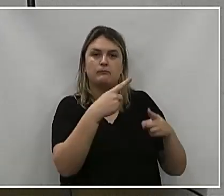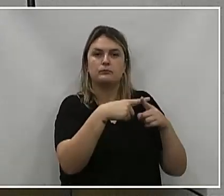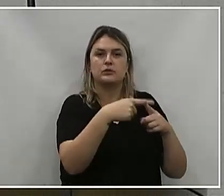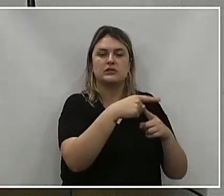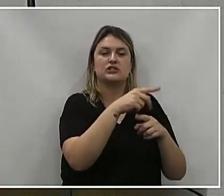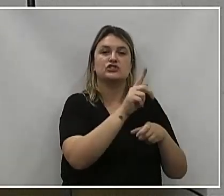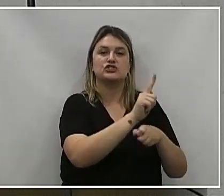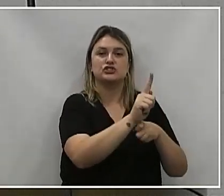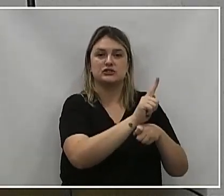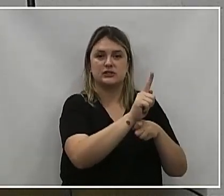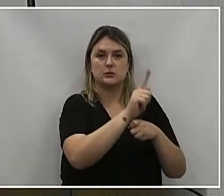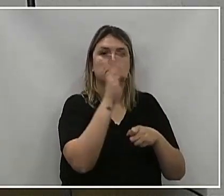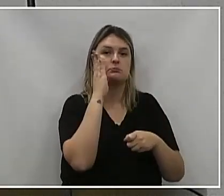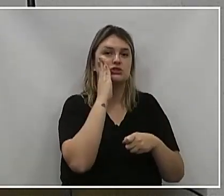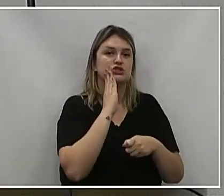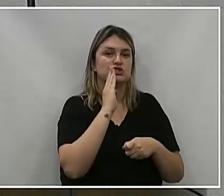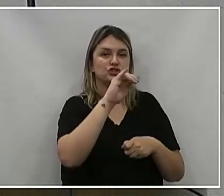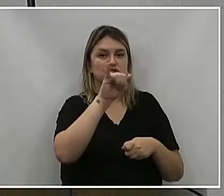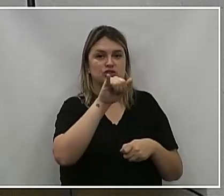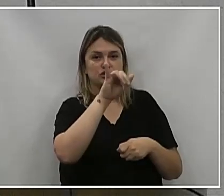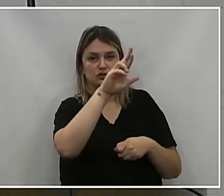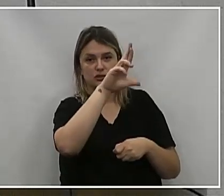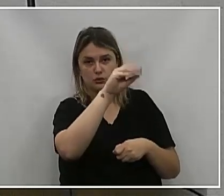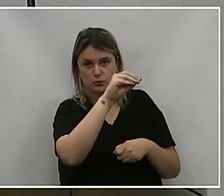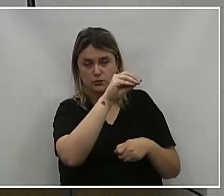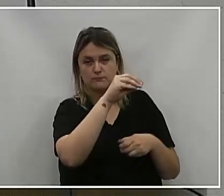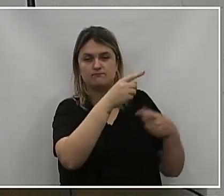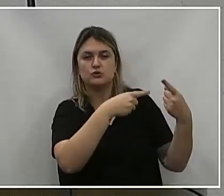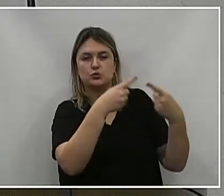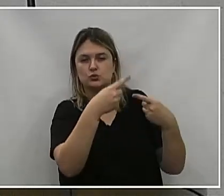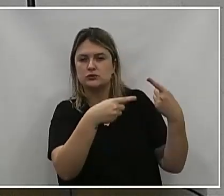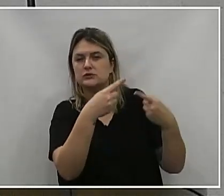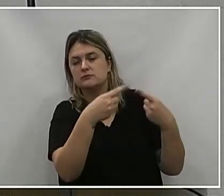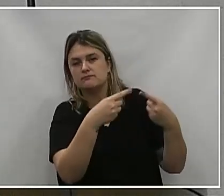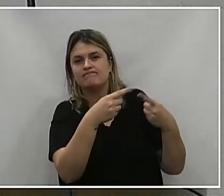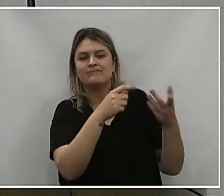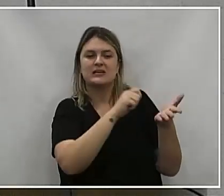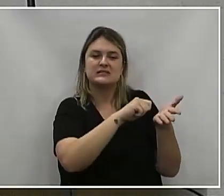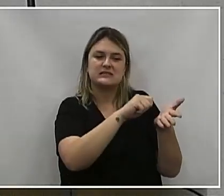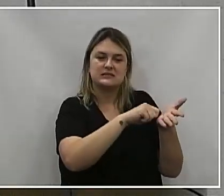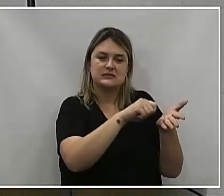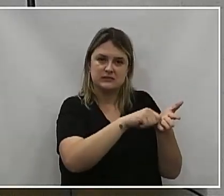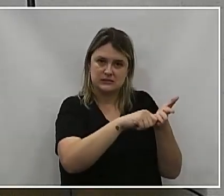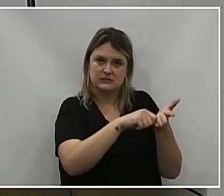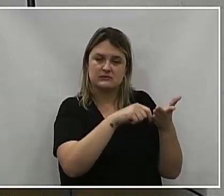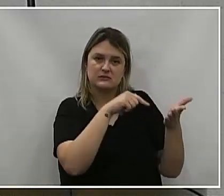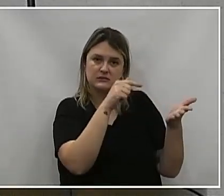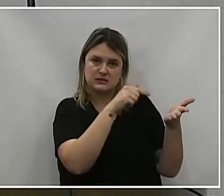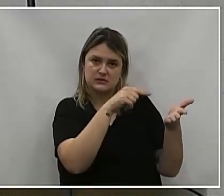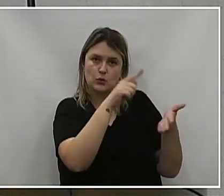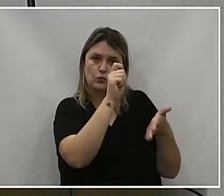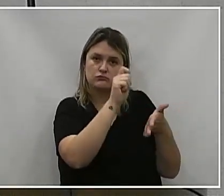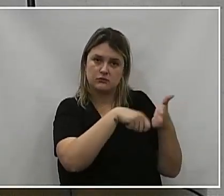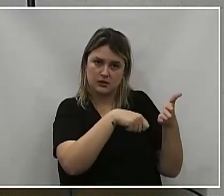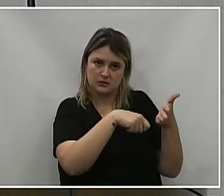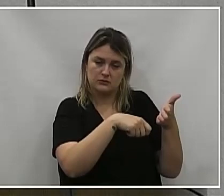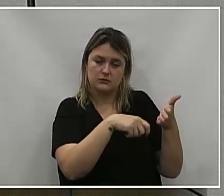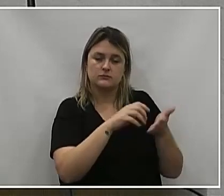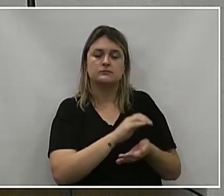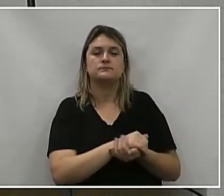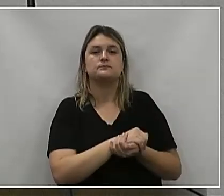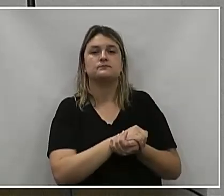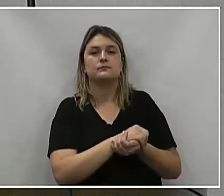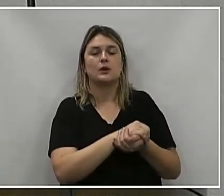Jairo, estava em discussão a assinatura da ordem de serviço desse contrato de